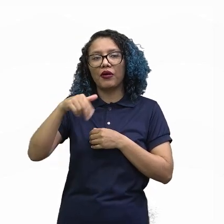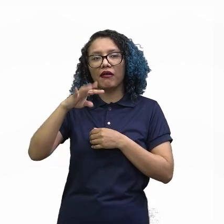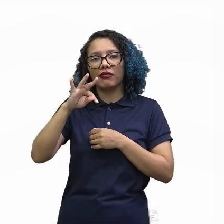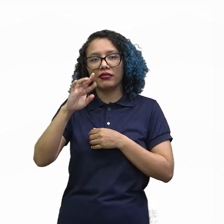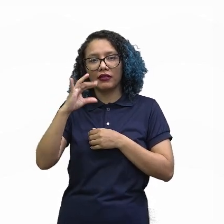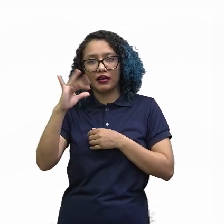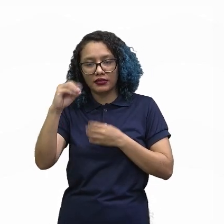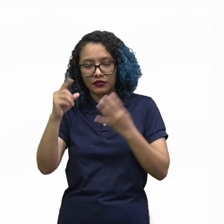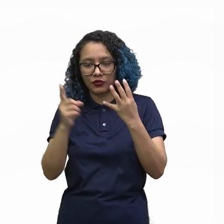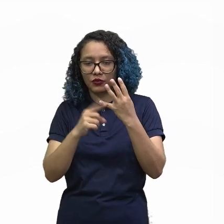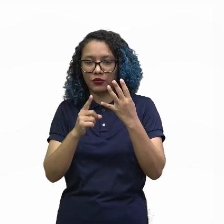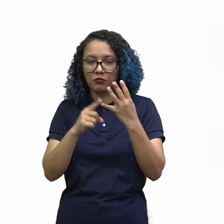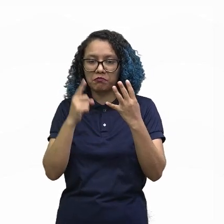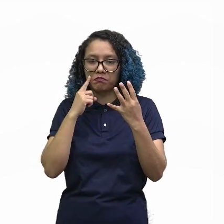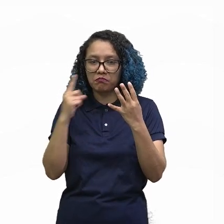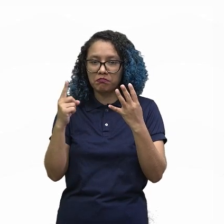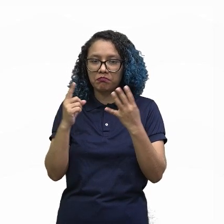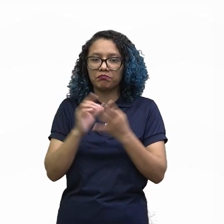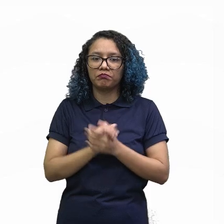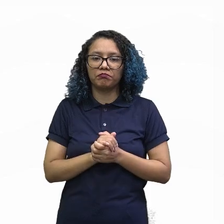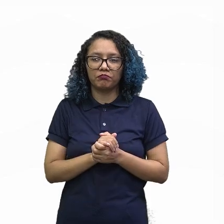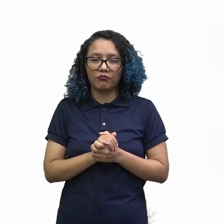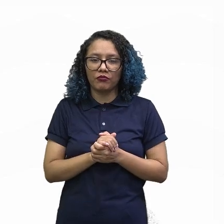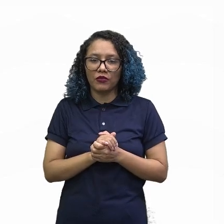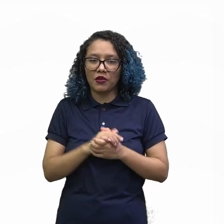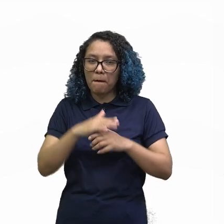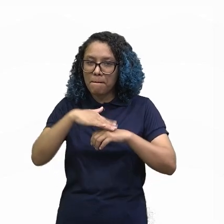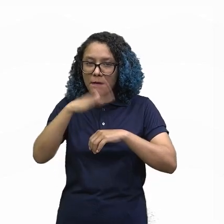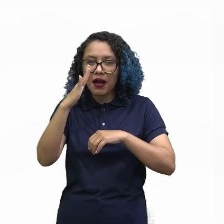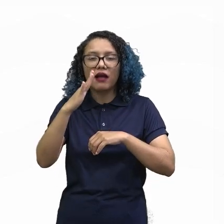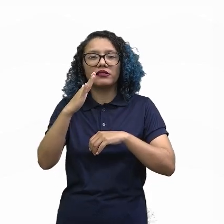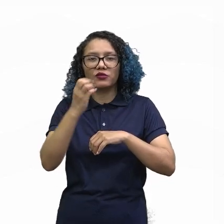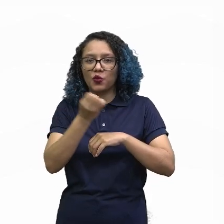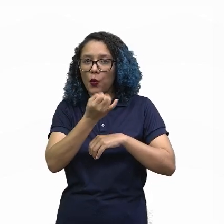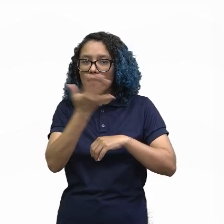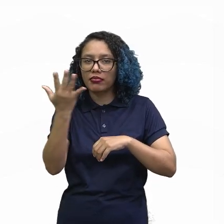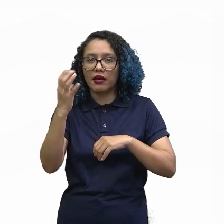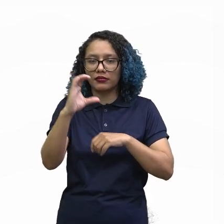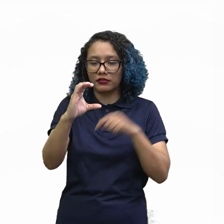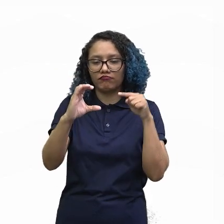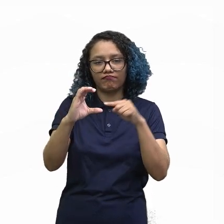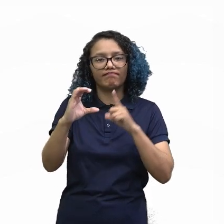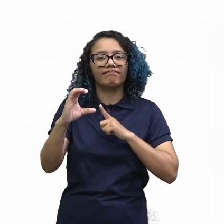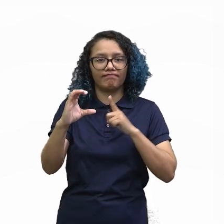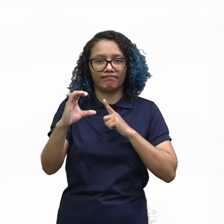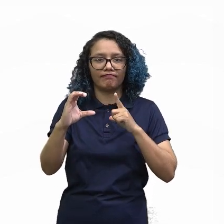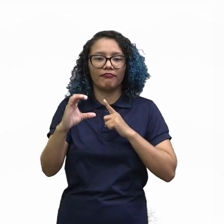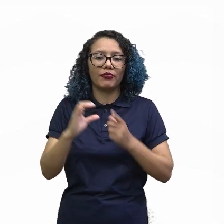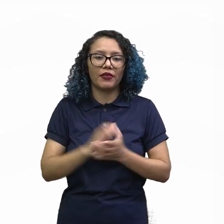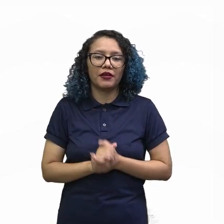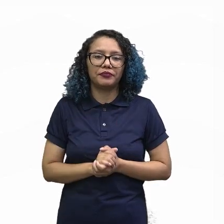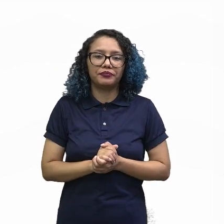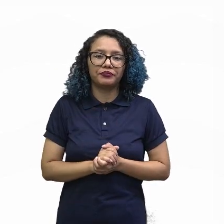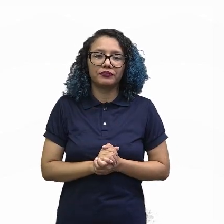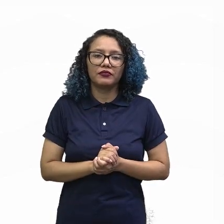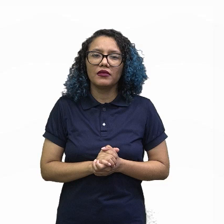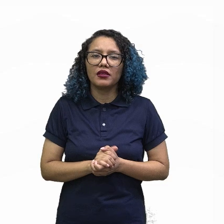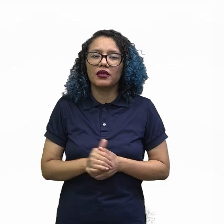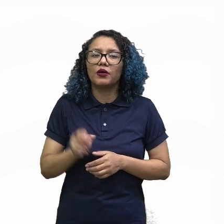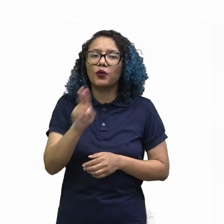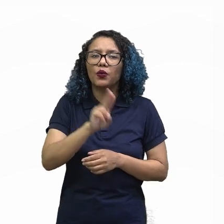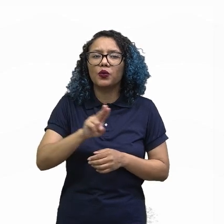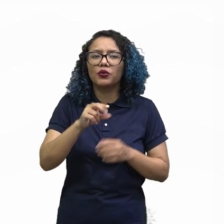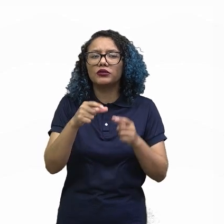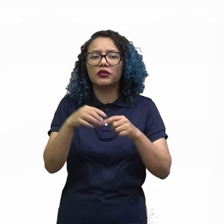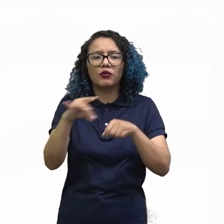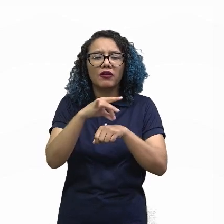ele é o mais puro aí, né? O que tem o maior teor de carbono. A utilização, onde é que nós usamos então